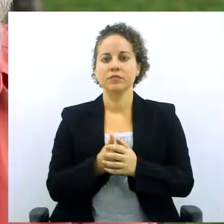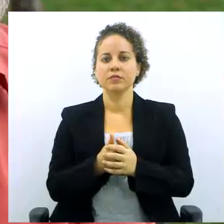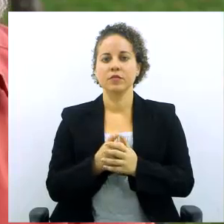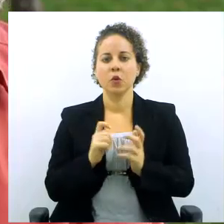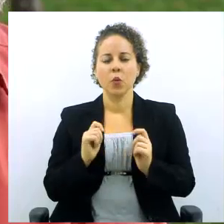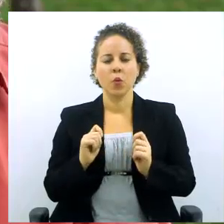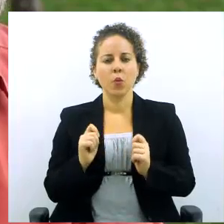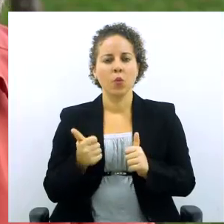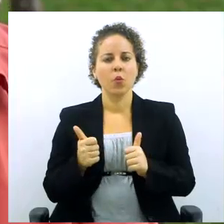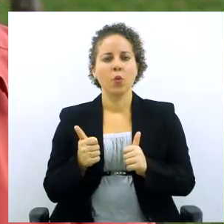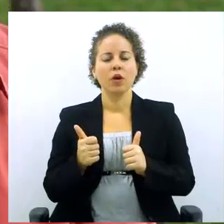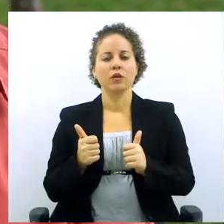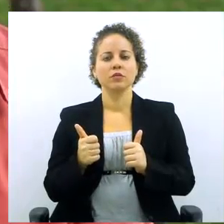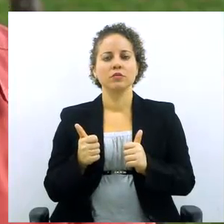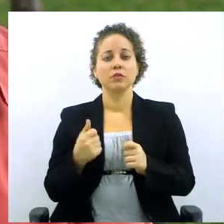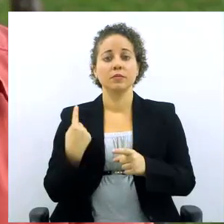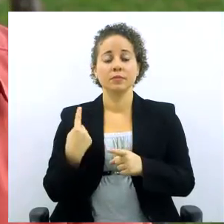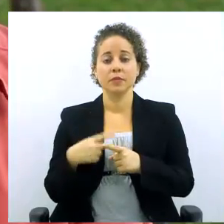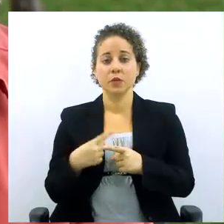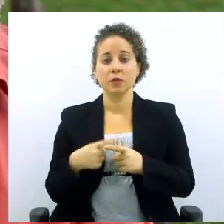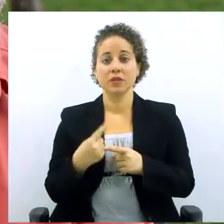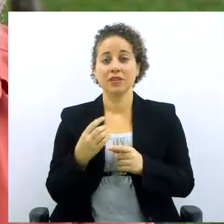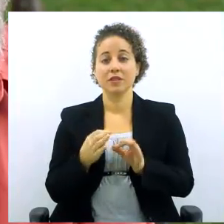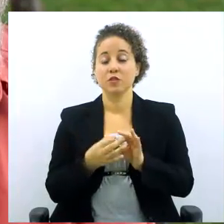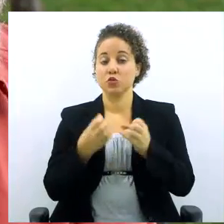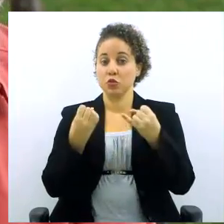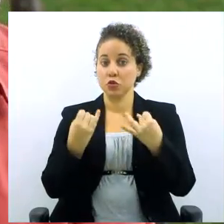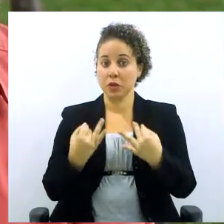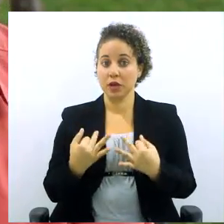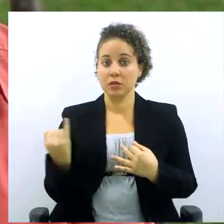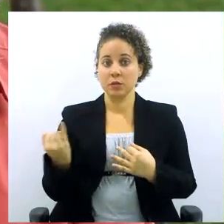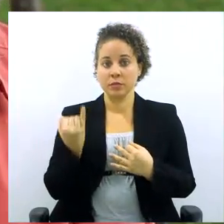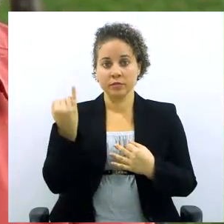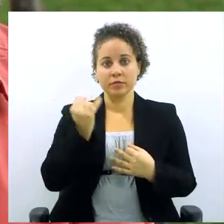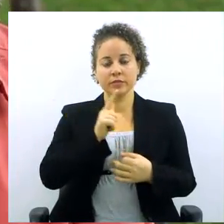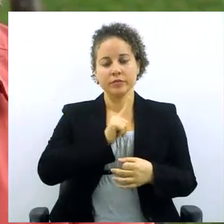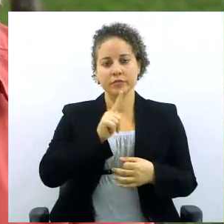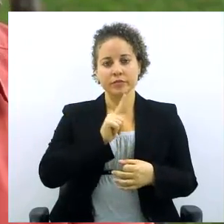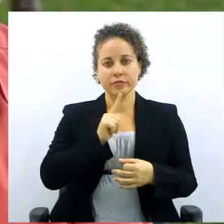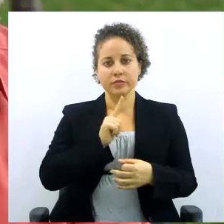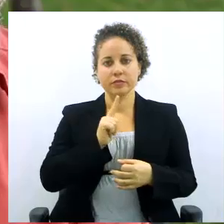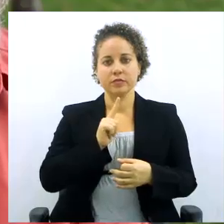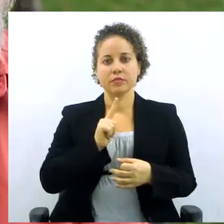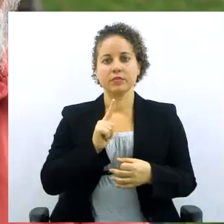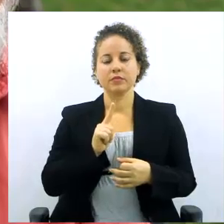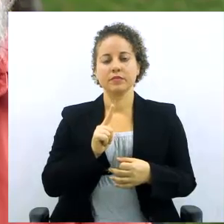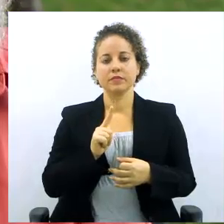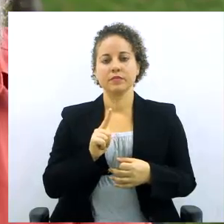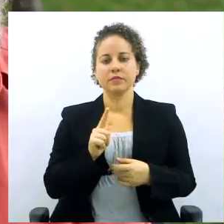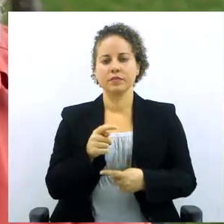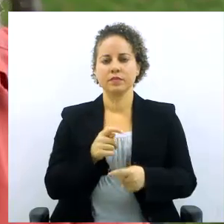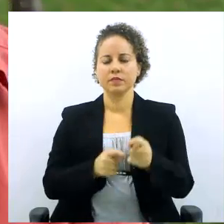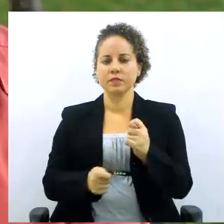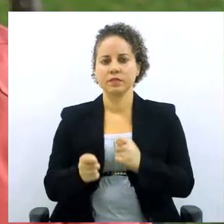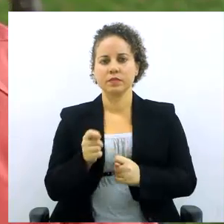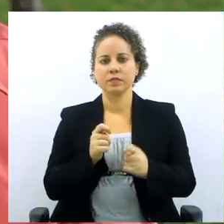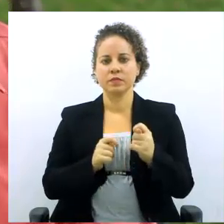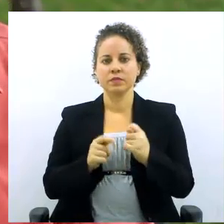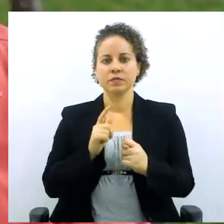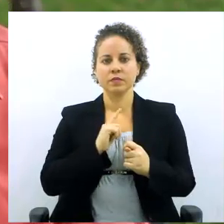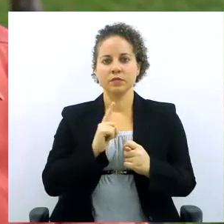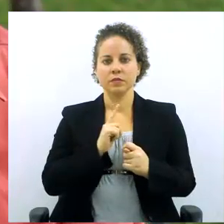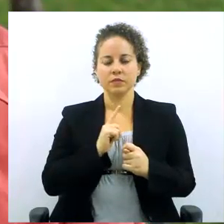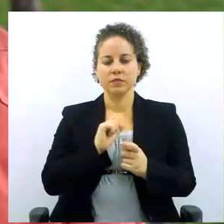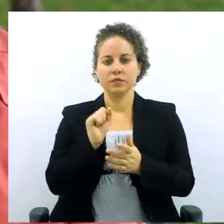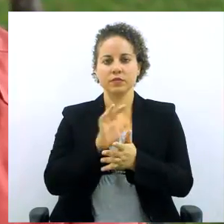quase, né? Eu digo quase porque realmente essa é uma distinção importante, né? É que existe a economia, que a gente chama